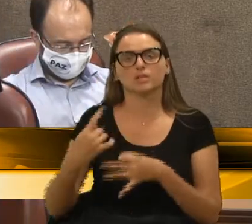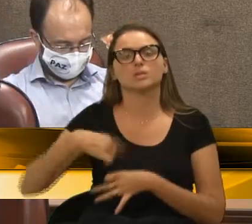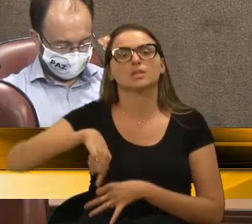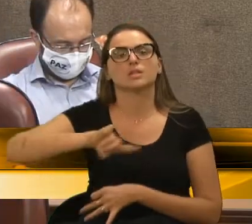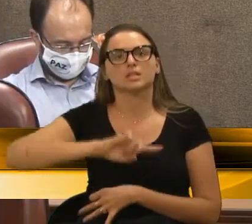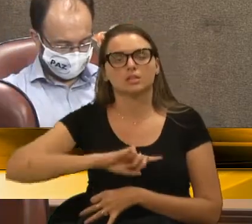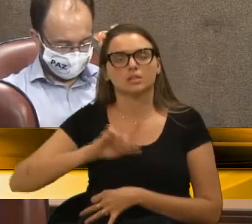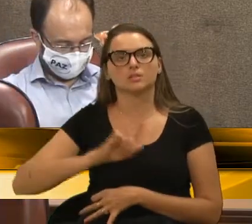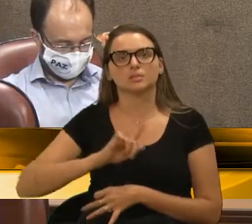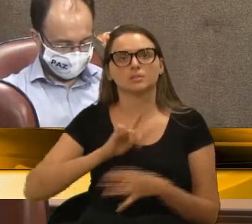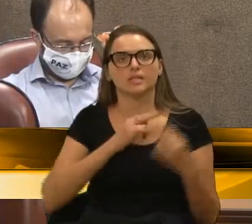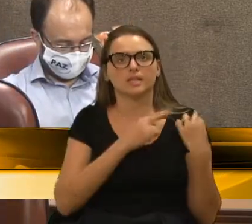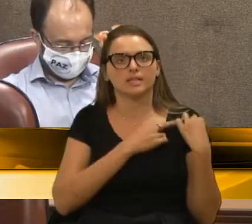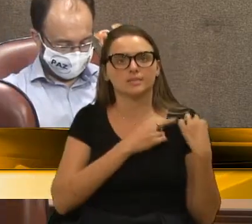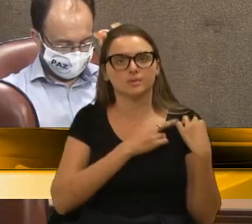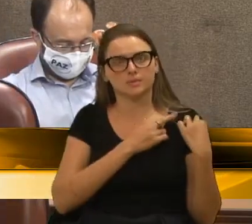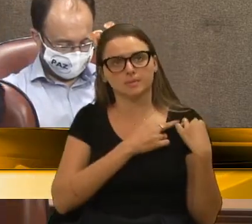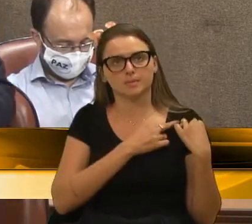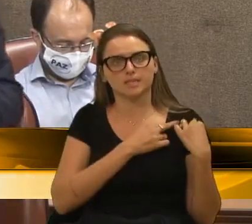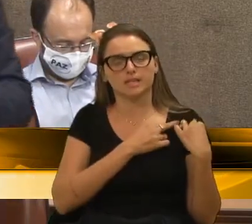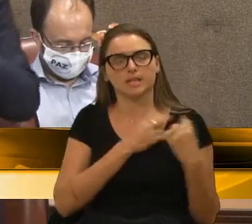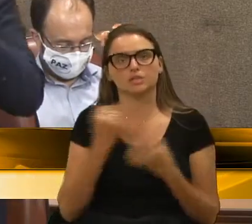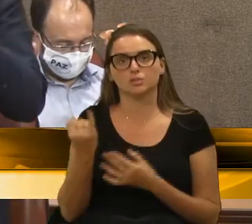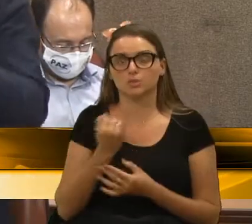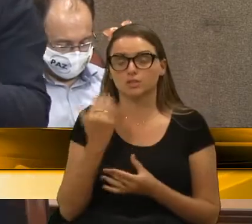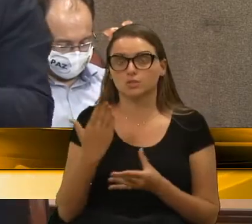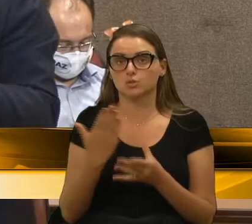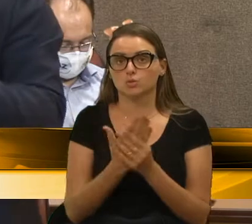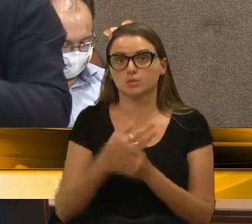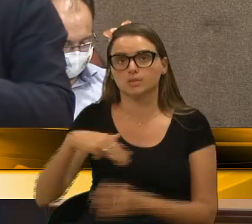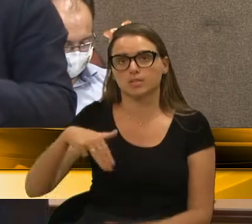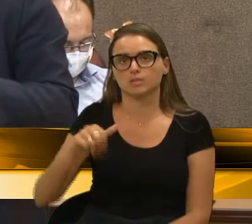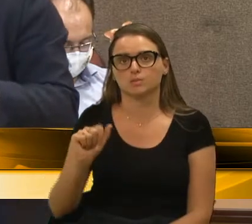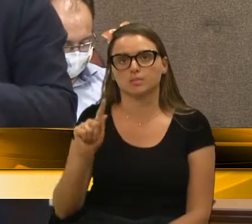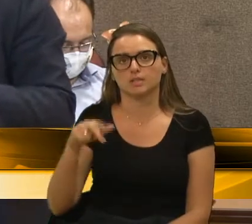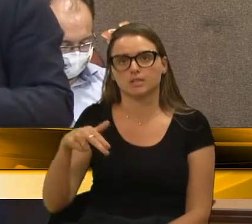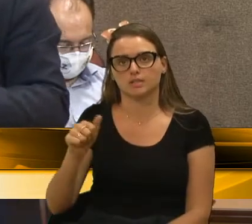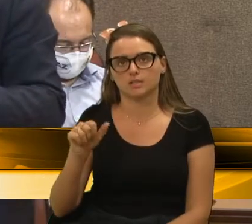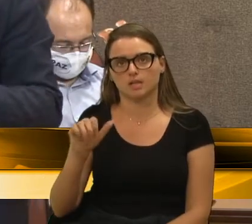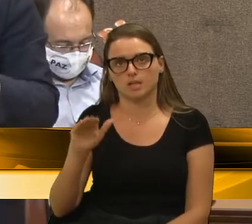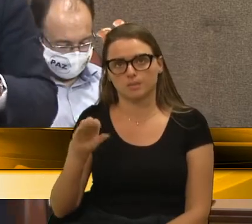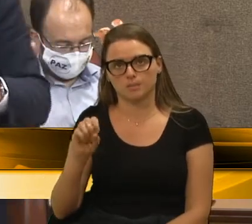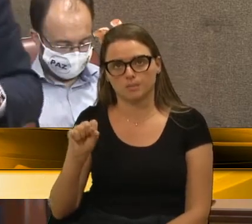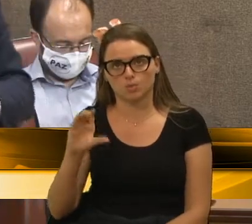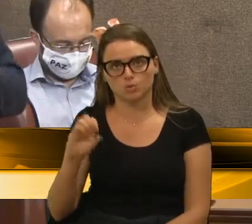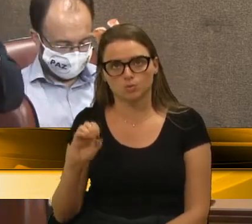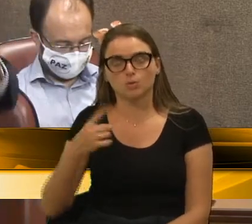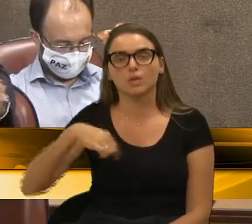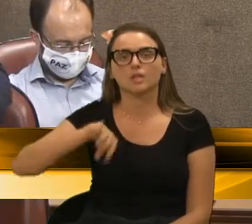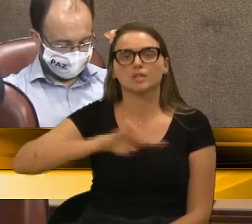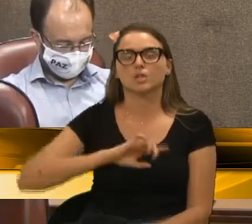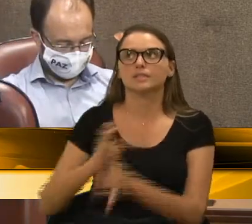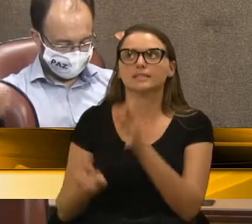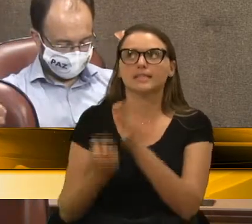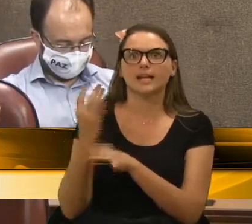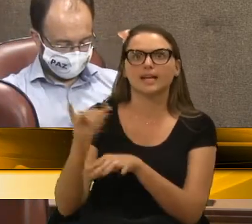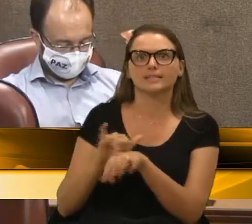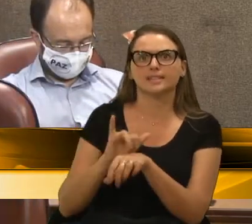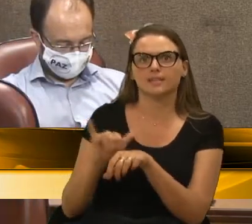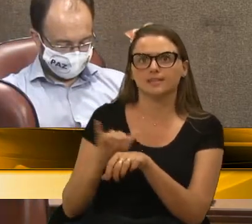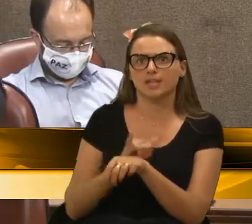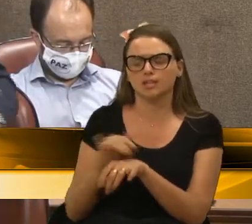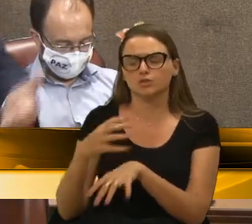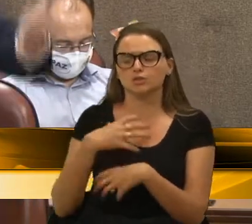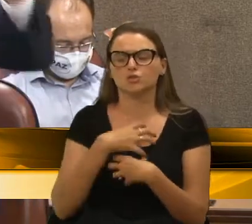uma responsabilidade muito grande, no caso Manhã Bosco, e quem sabe nós possamos, né, criar mecanismos, ferramentas